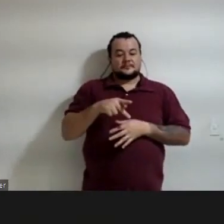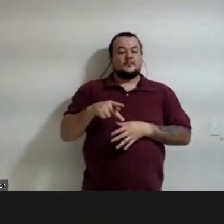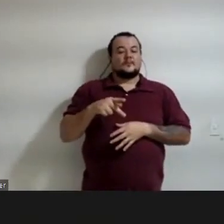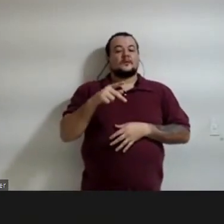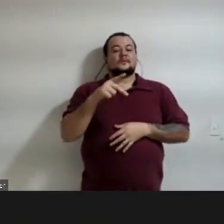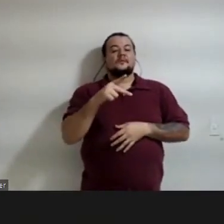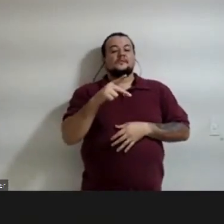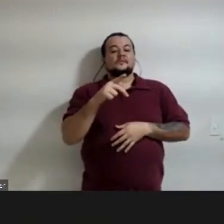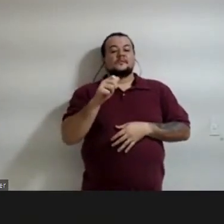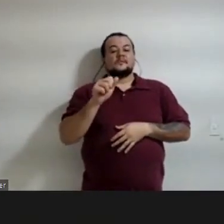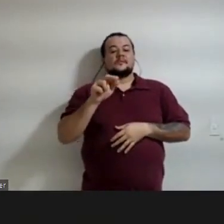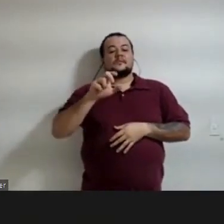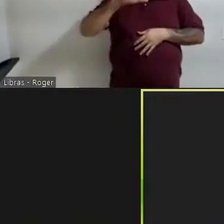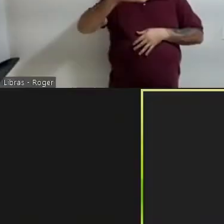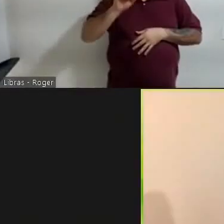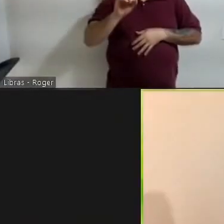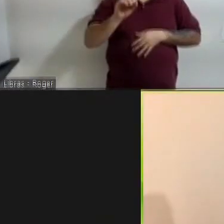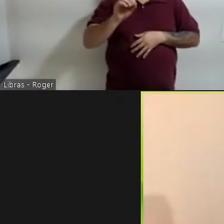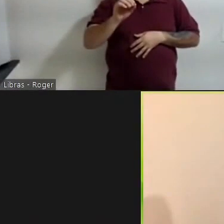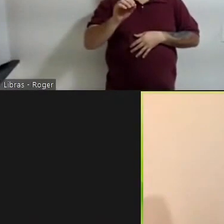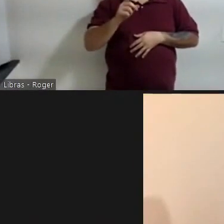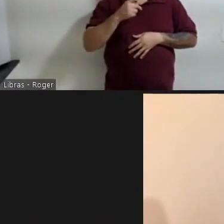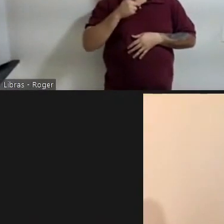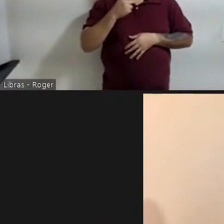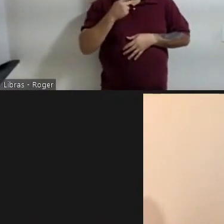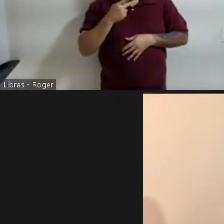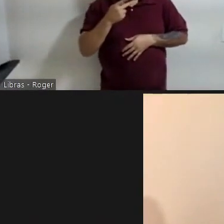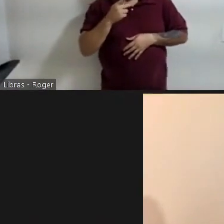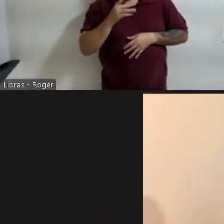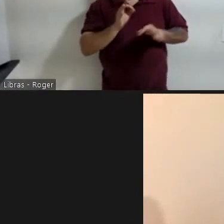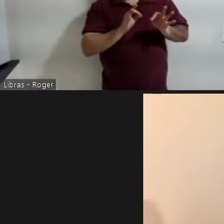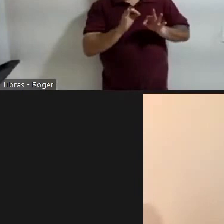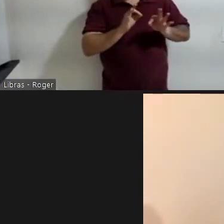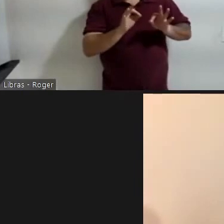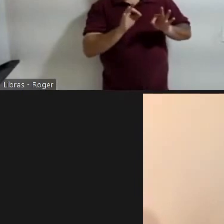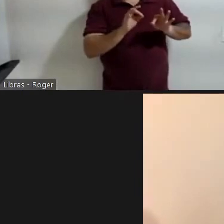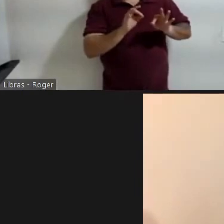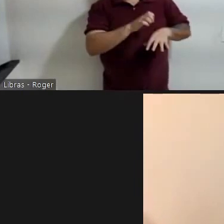para falar em nome da organização geral do evento.